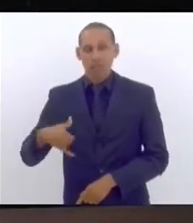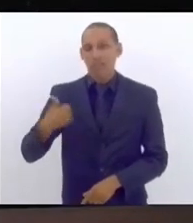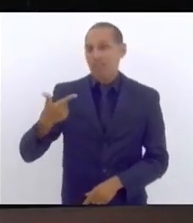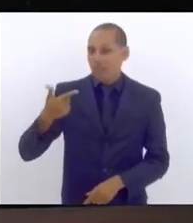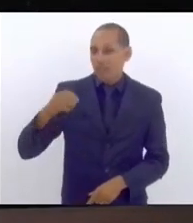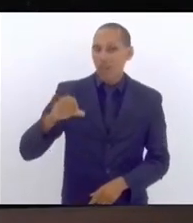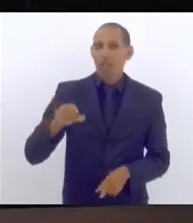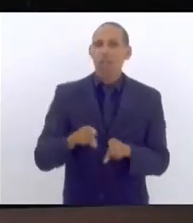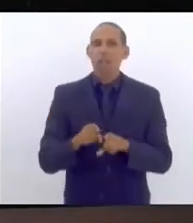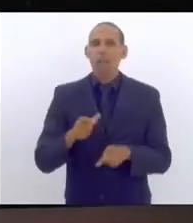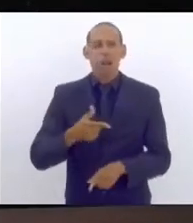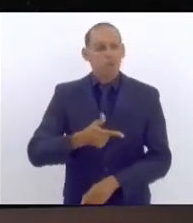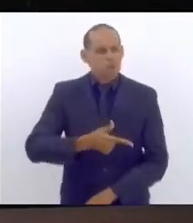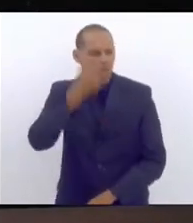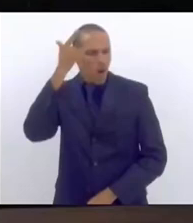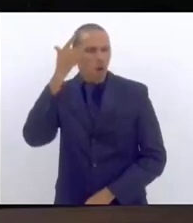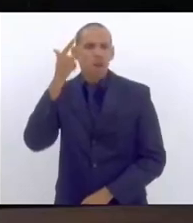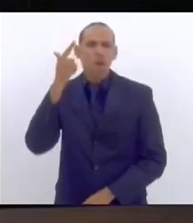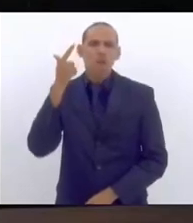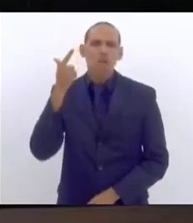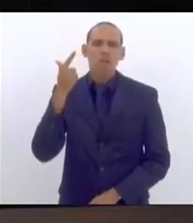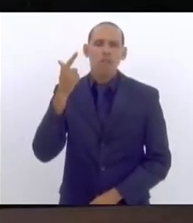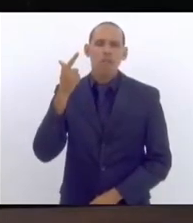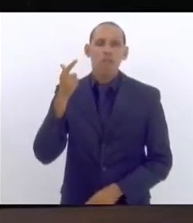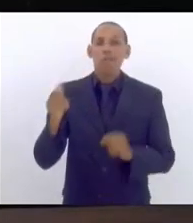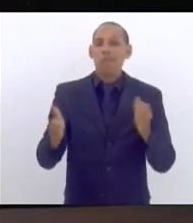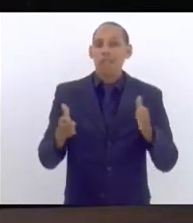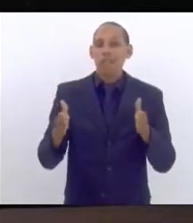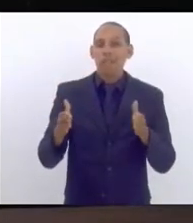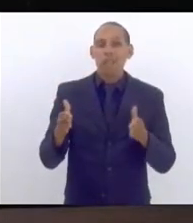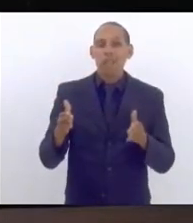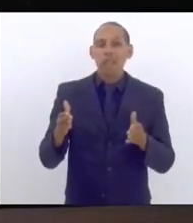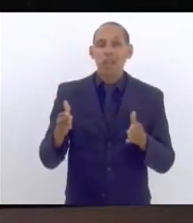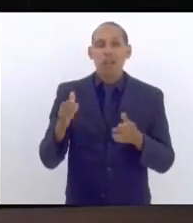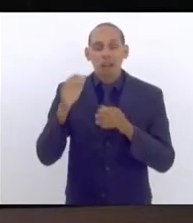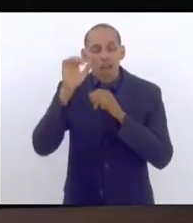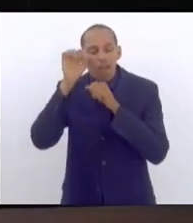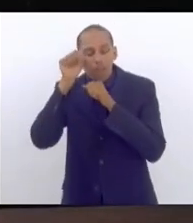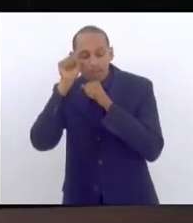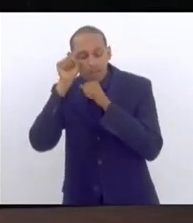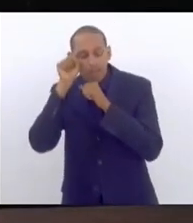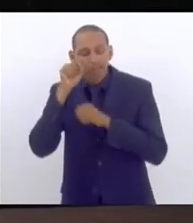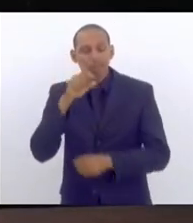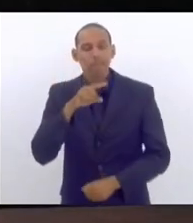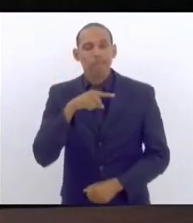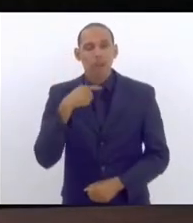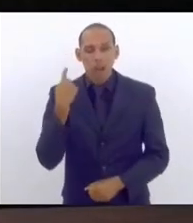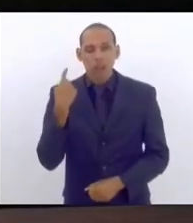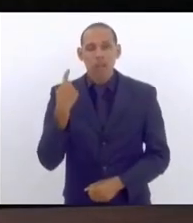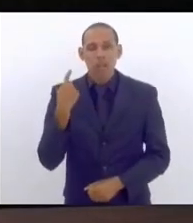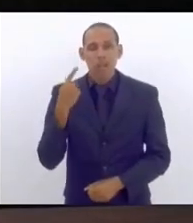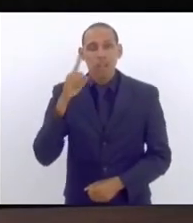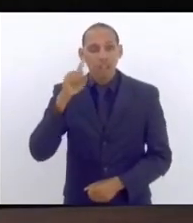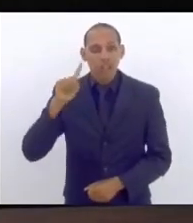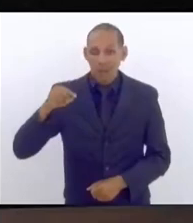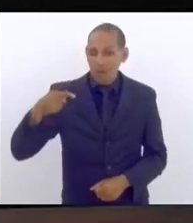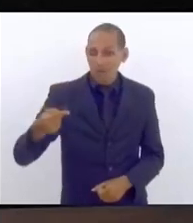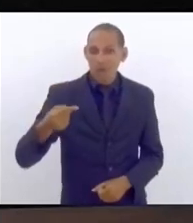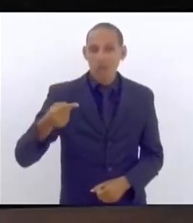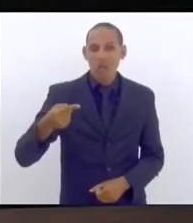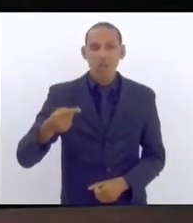anos, levou um tiro enquanto dormia e veio a ser morta, e no dia